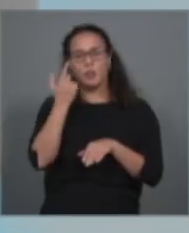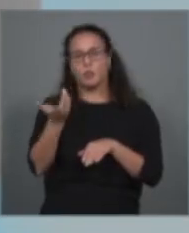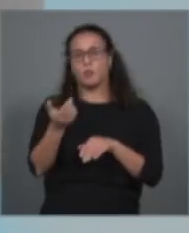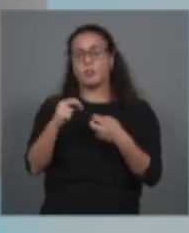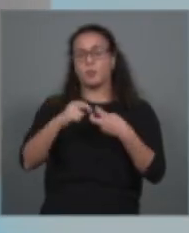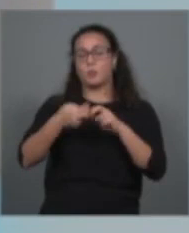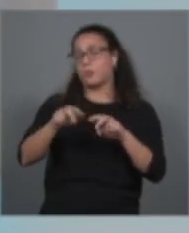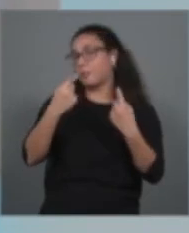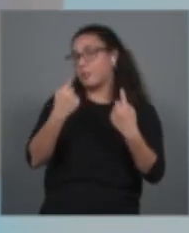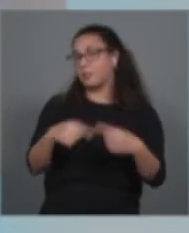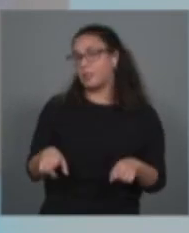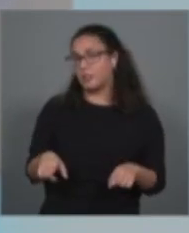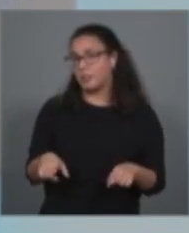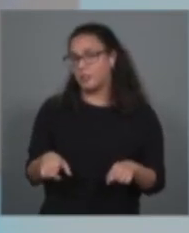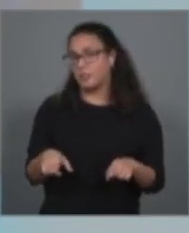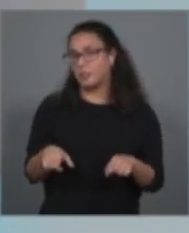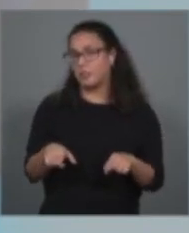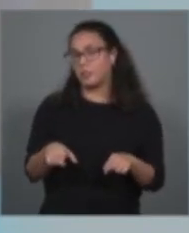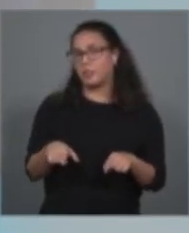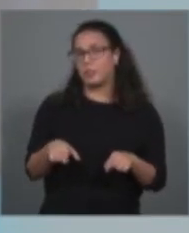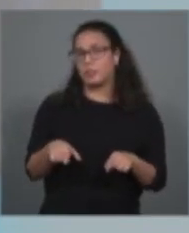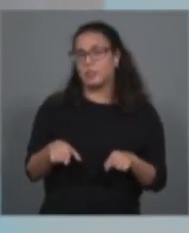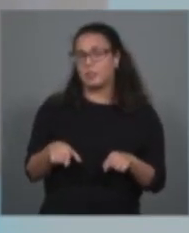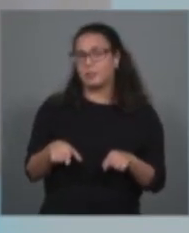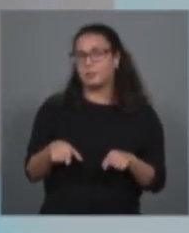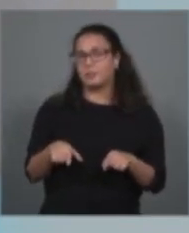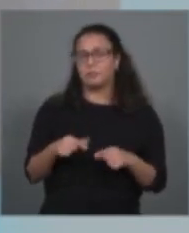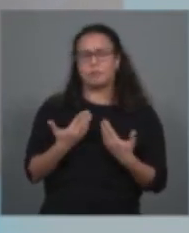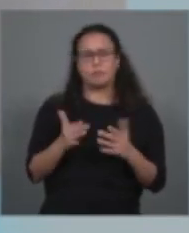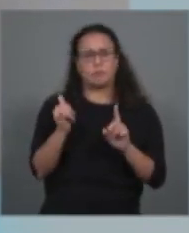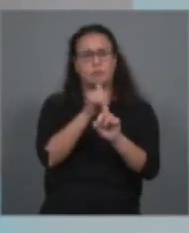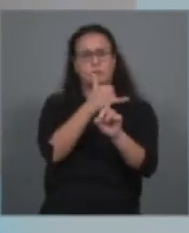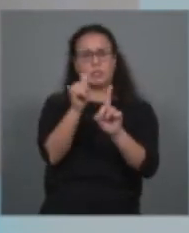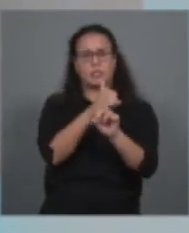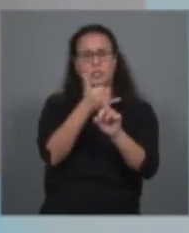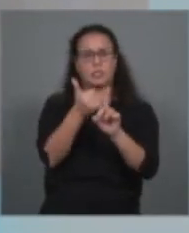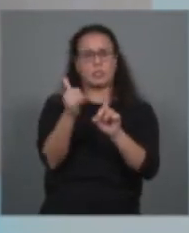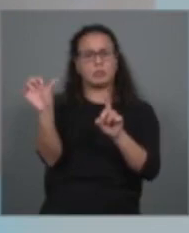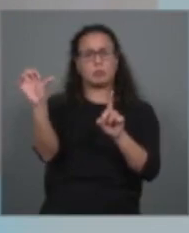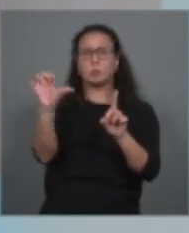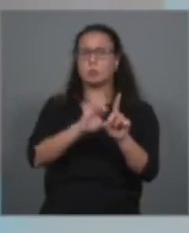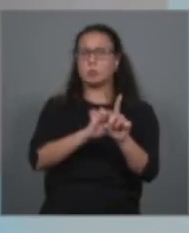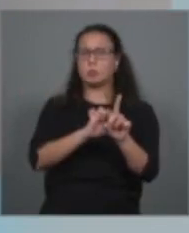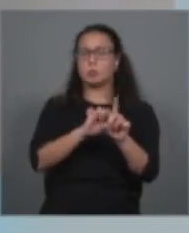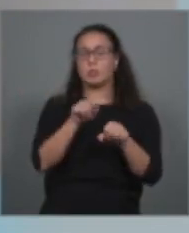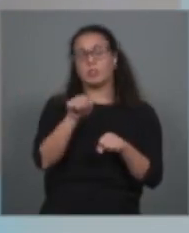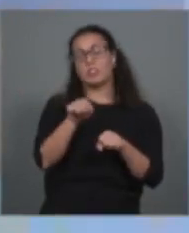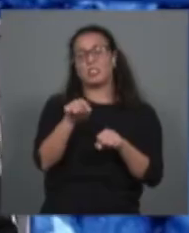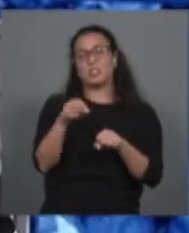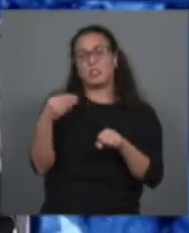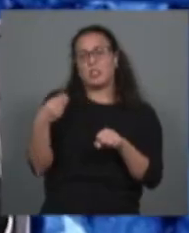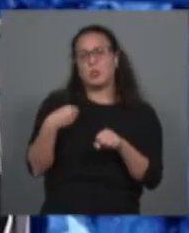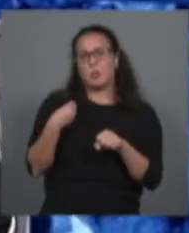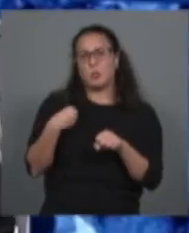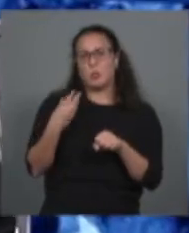partida dessas situações para outras violências mais agressivas. Aqui a violência é do medo, Paulo, porque todos nós